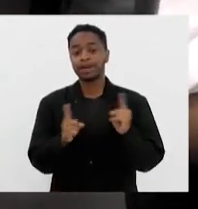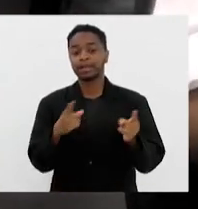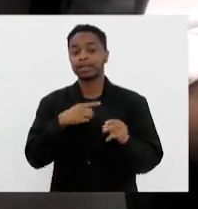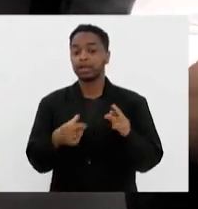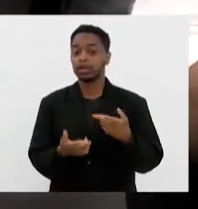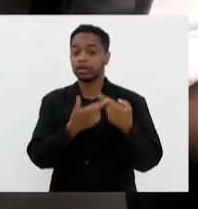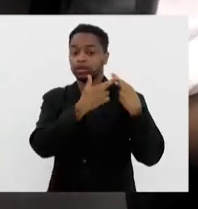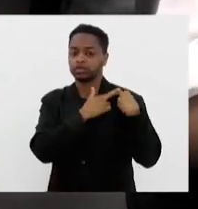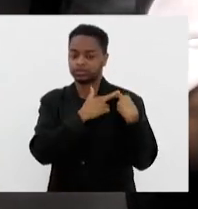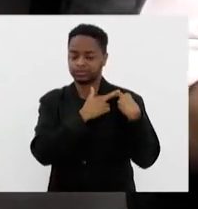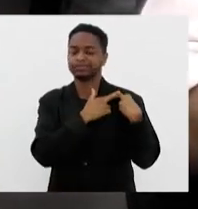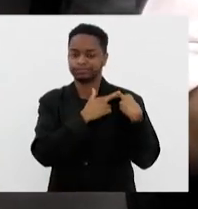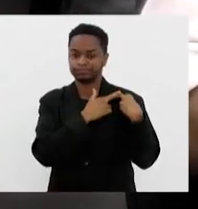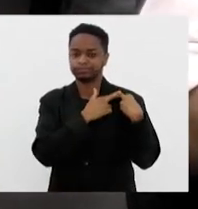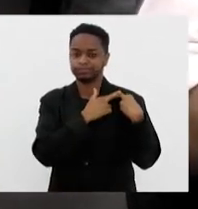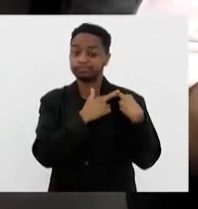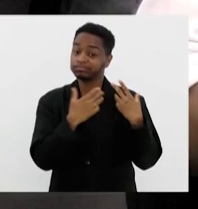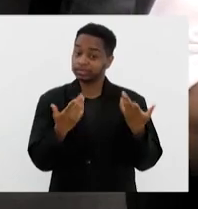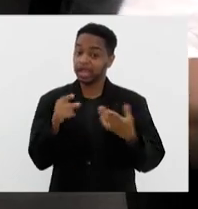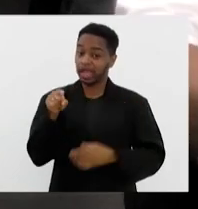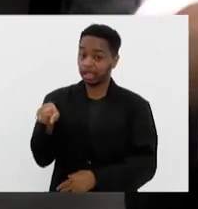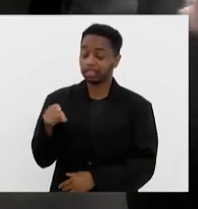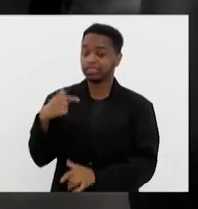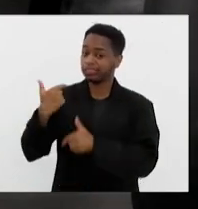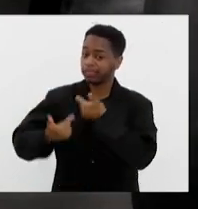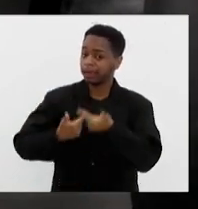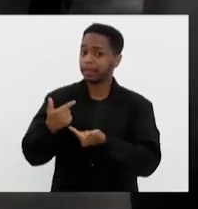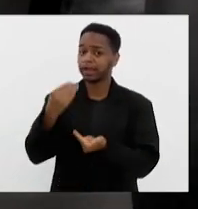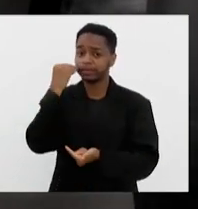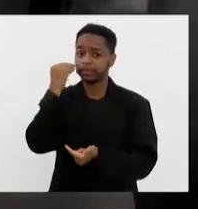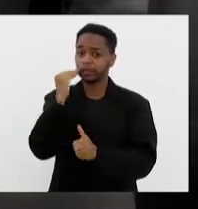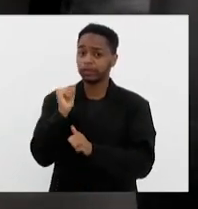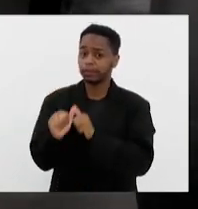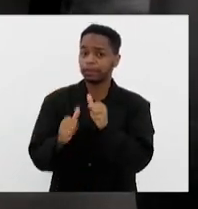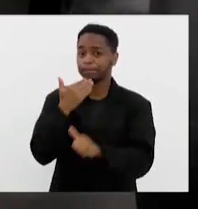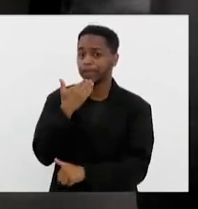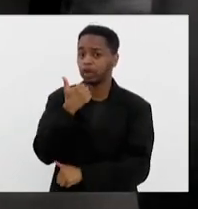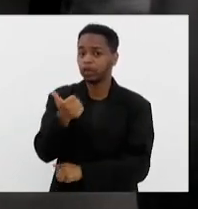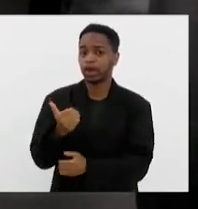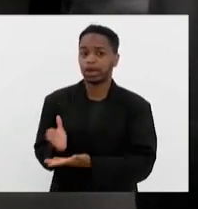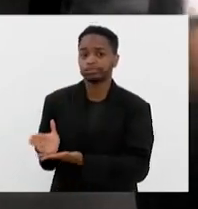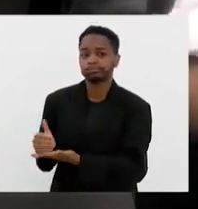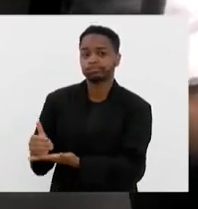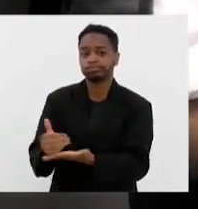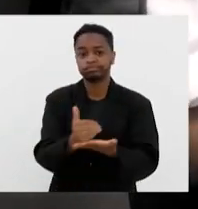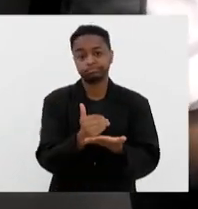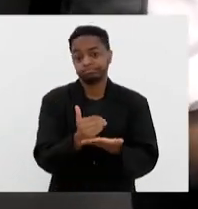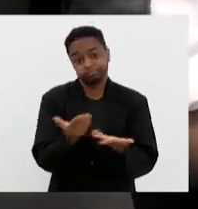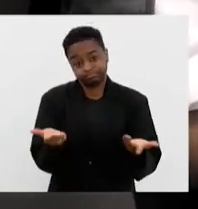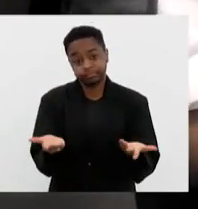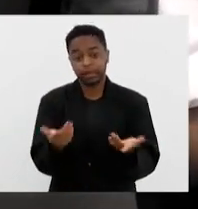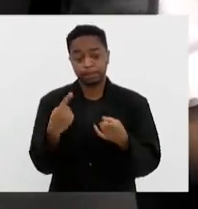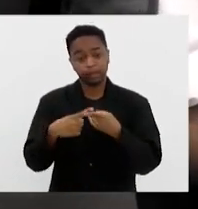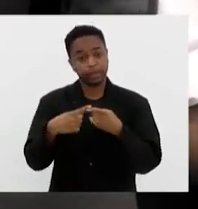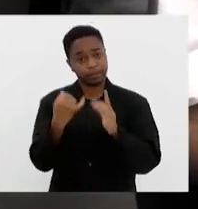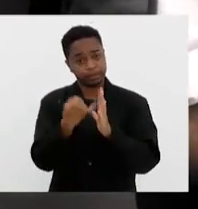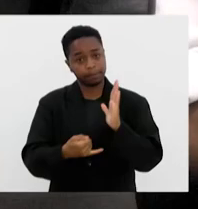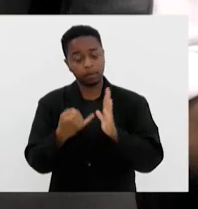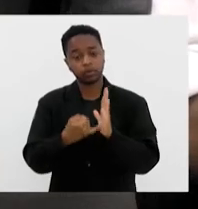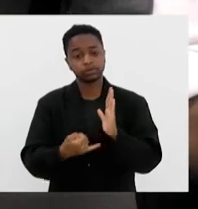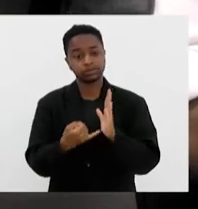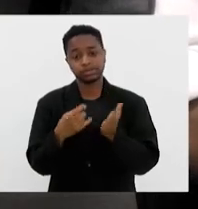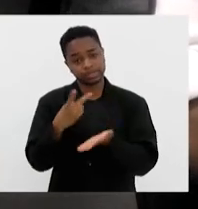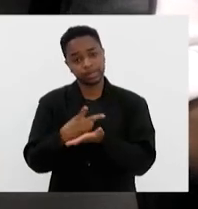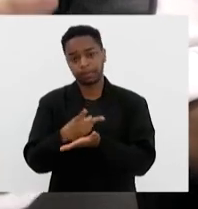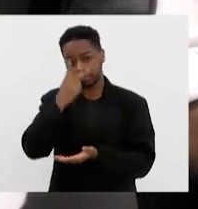responsabilidade, acaba trabalhando para a arrecadação do governo, independente do ônus, porque todo imposto alguém fica pé